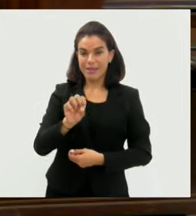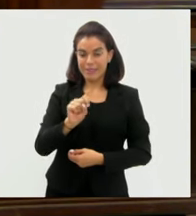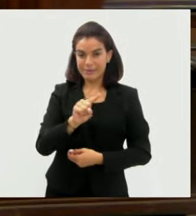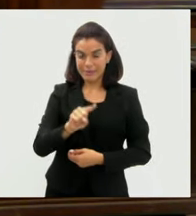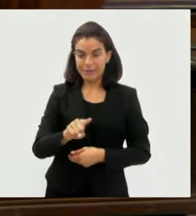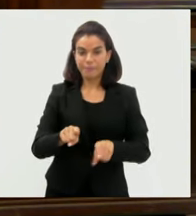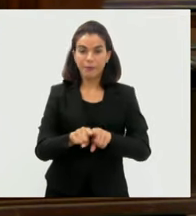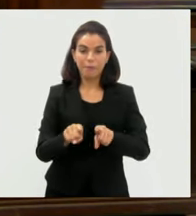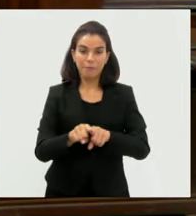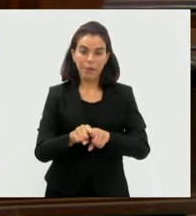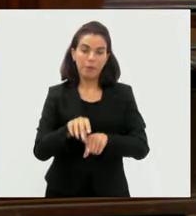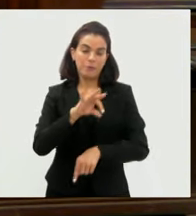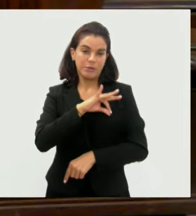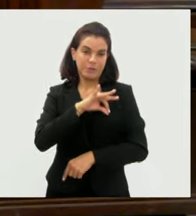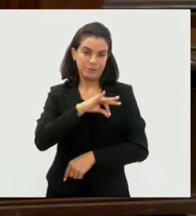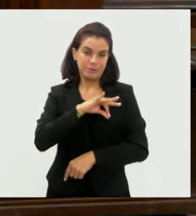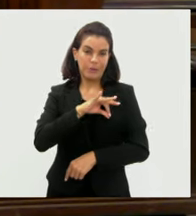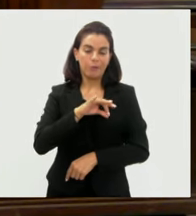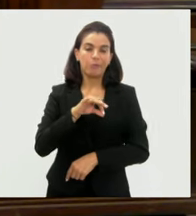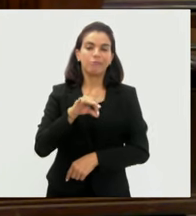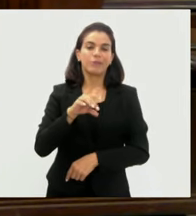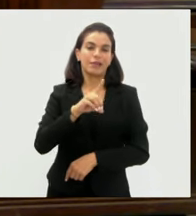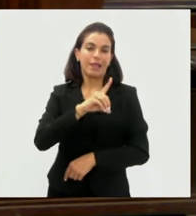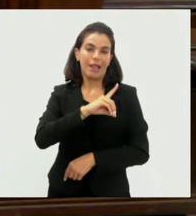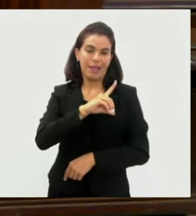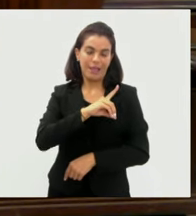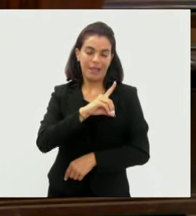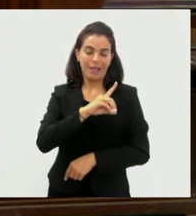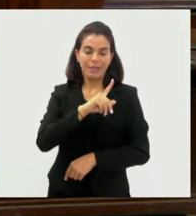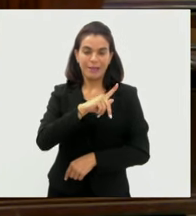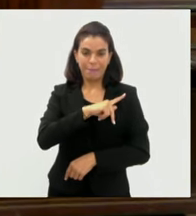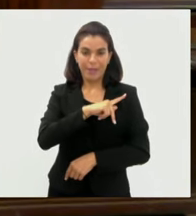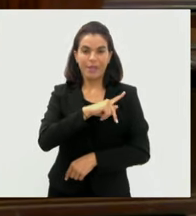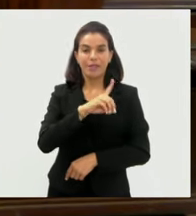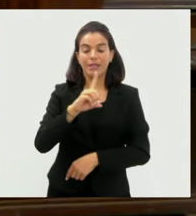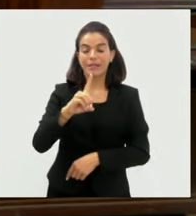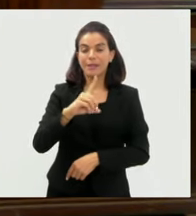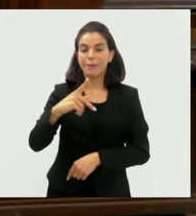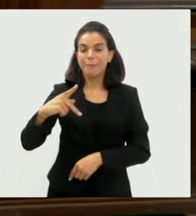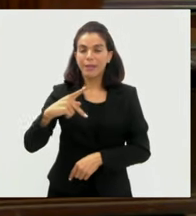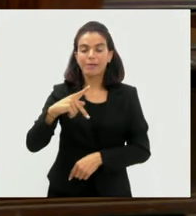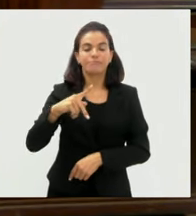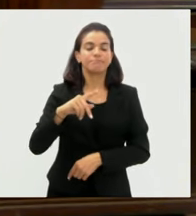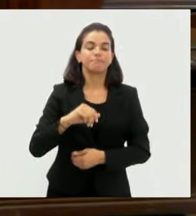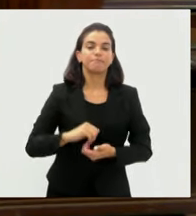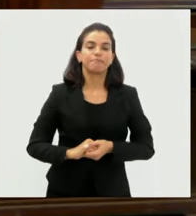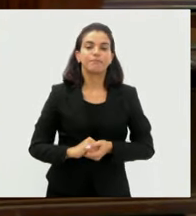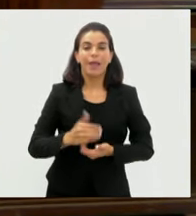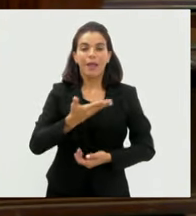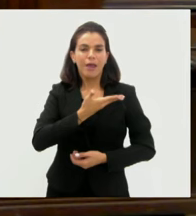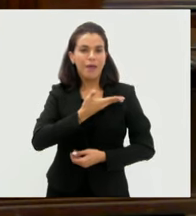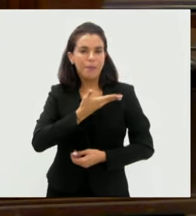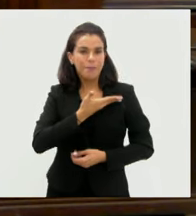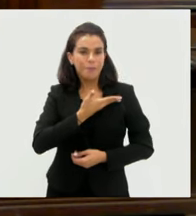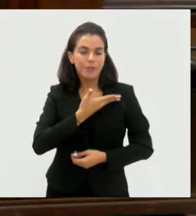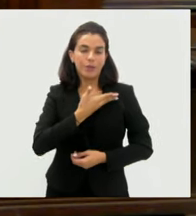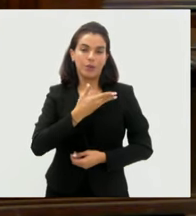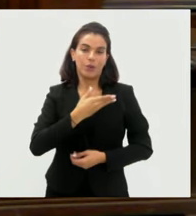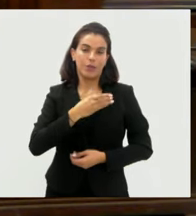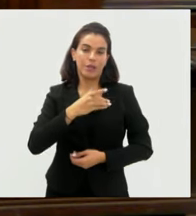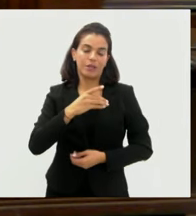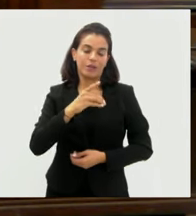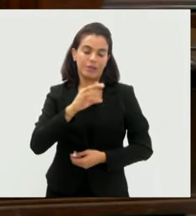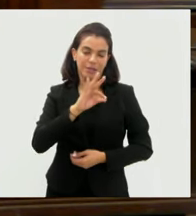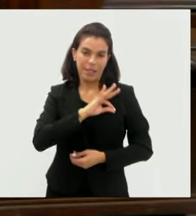de Macaé, da 123ª DP, o nosso querido amigo, delegado de